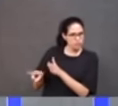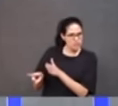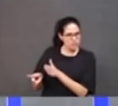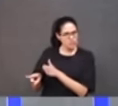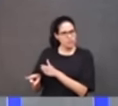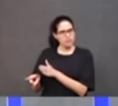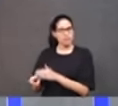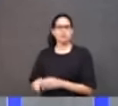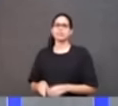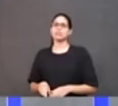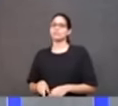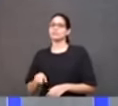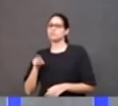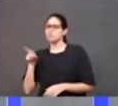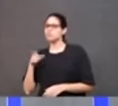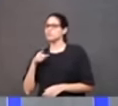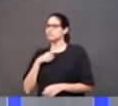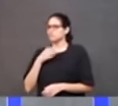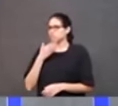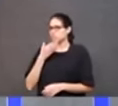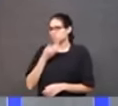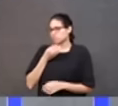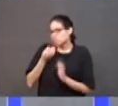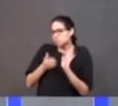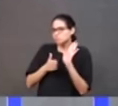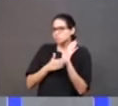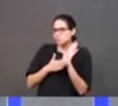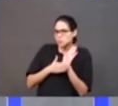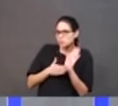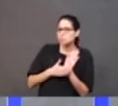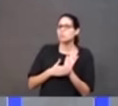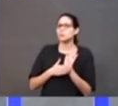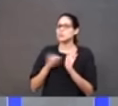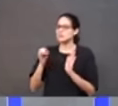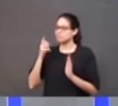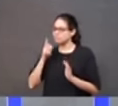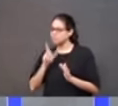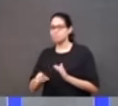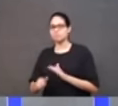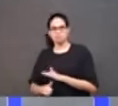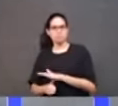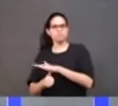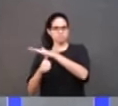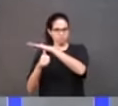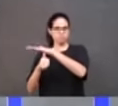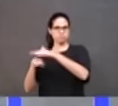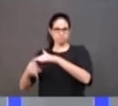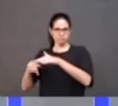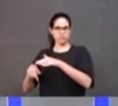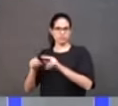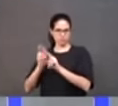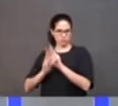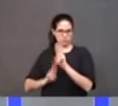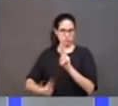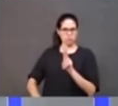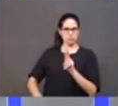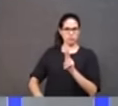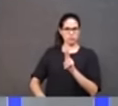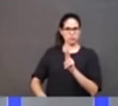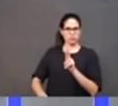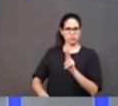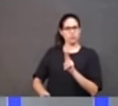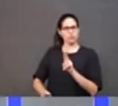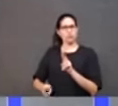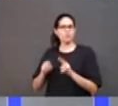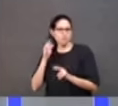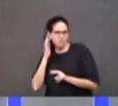ou aceitaria, a partir do momento que fosse eleito para a administração da universidade, realizar